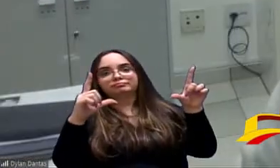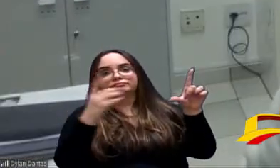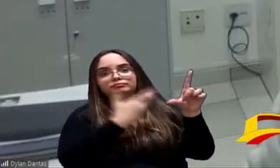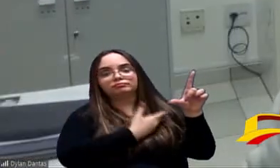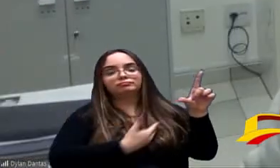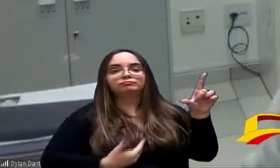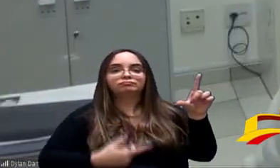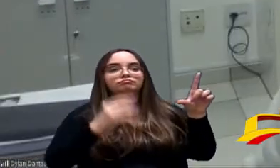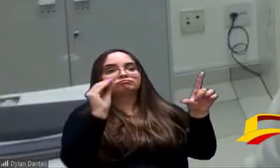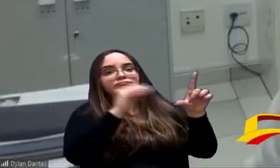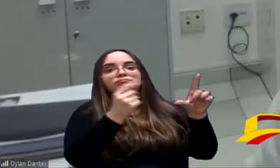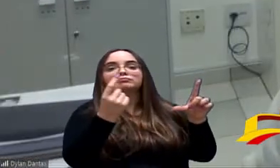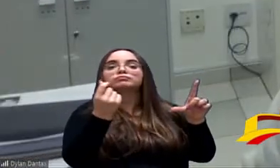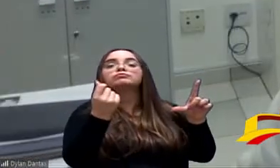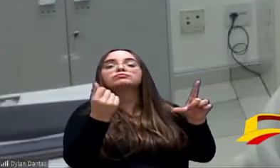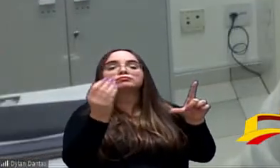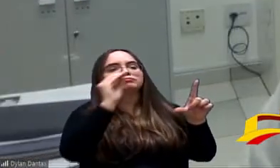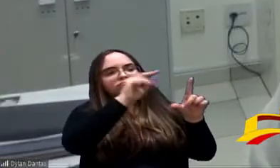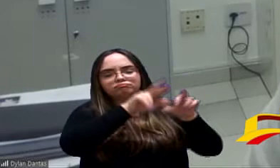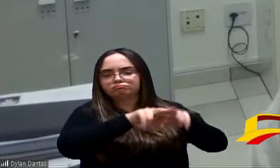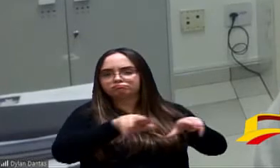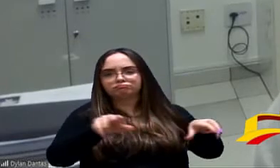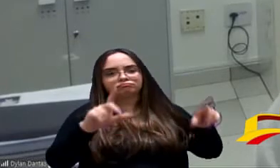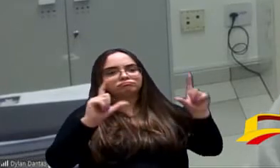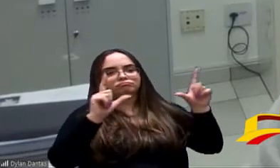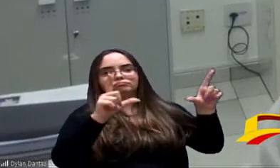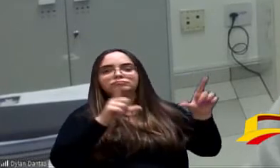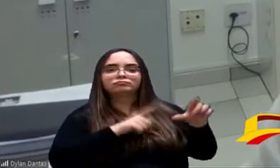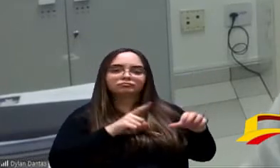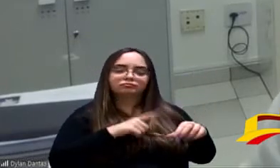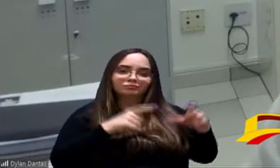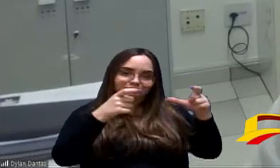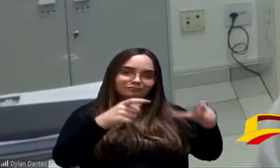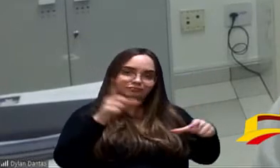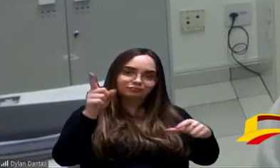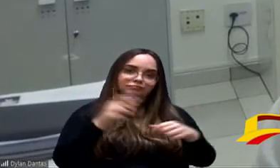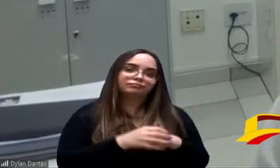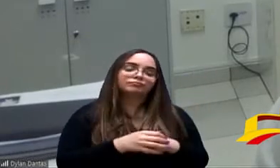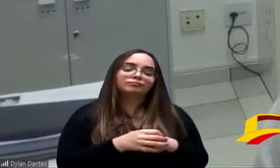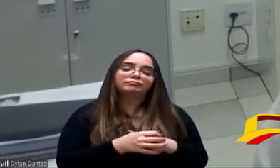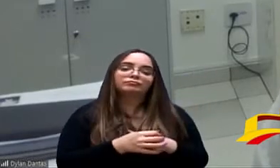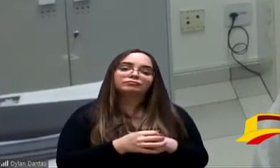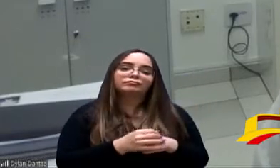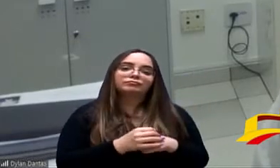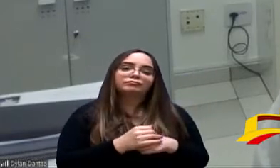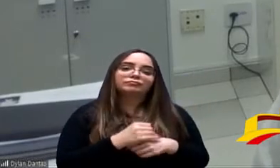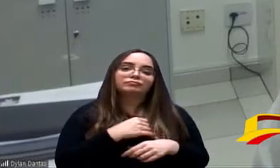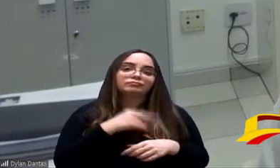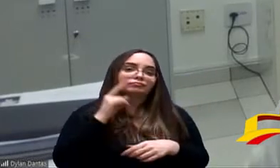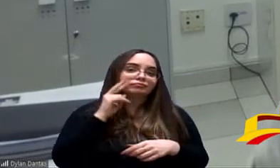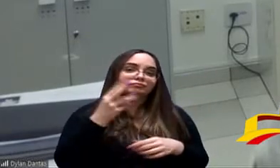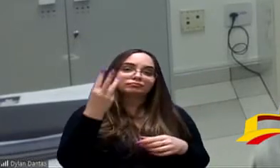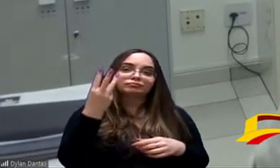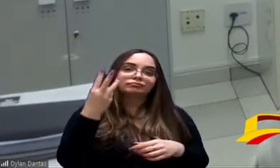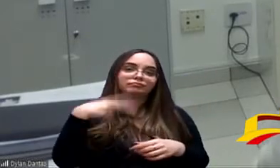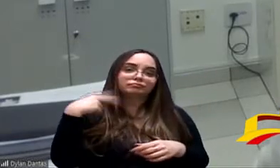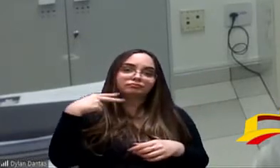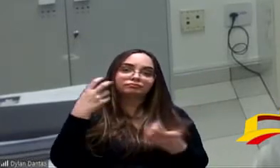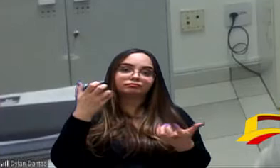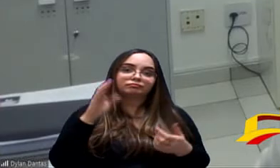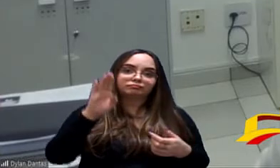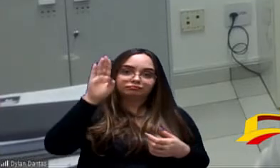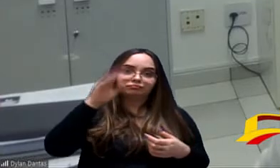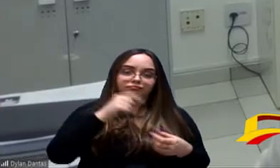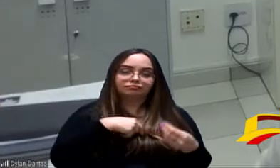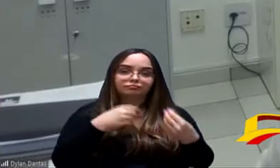valor enviado. Bom, esse é o início do meu requerimento. Eu estou vendo que tem 3 vereadores aqui que querem a parte e eu